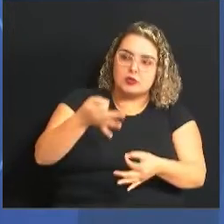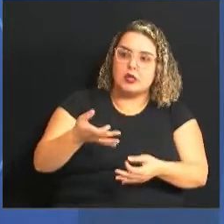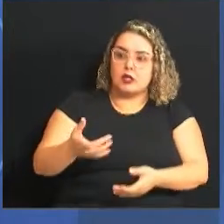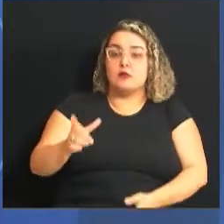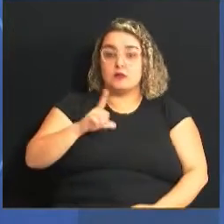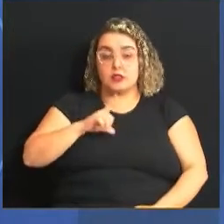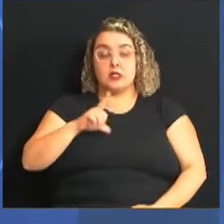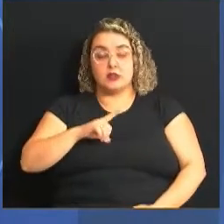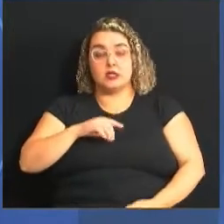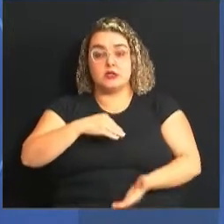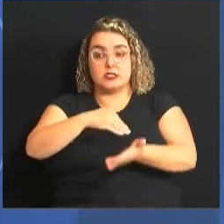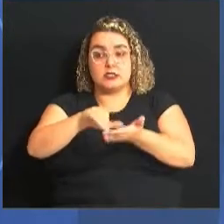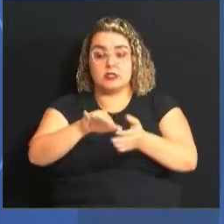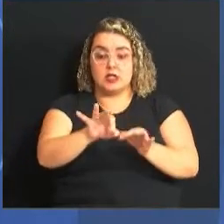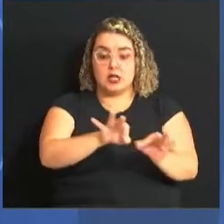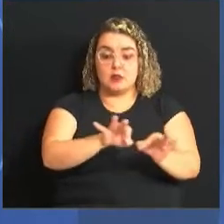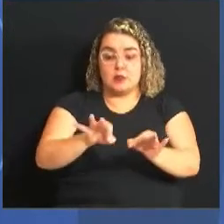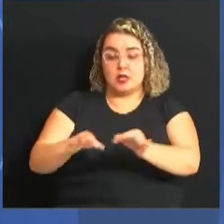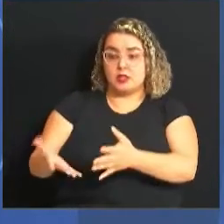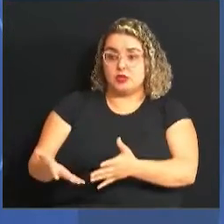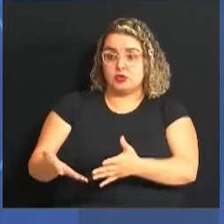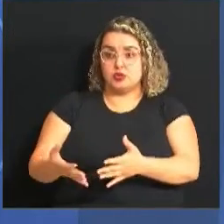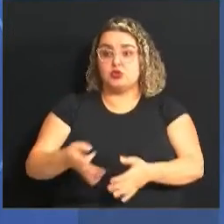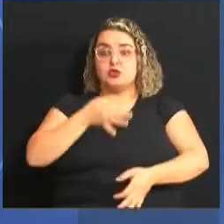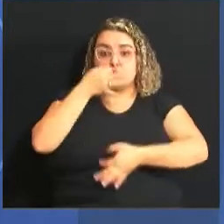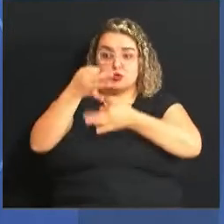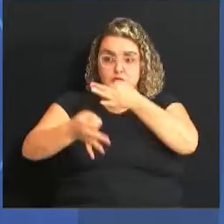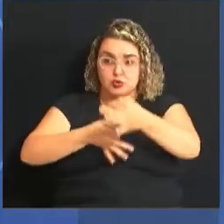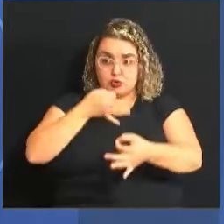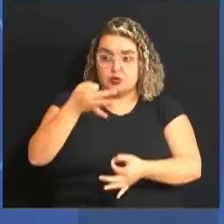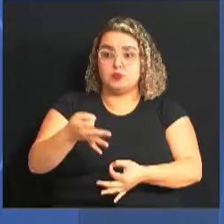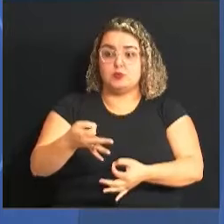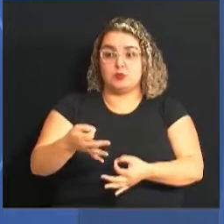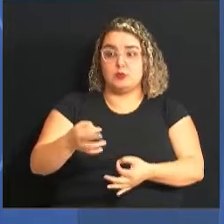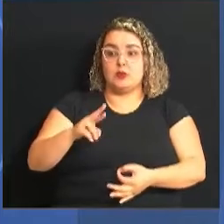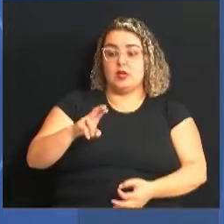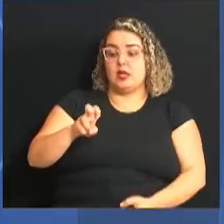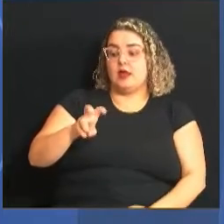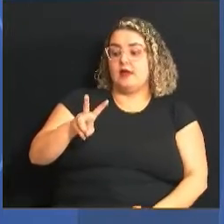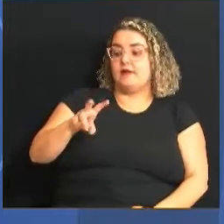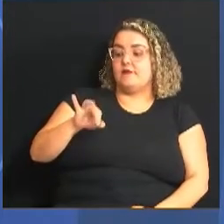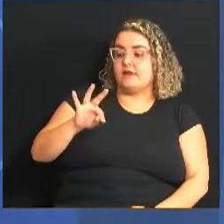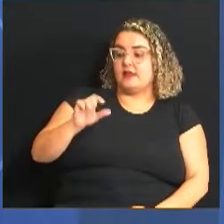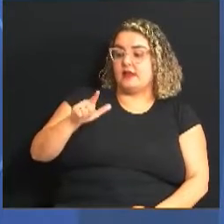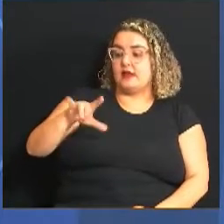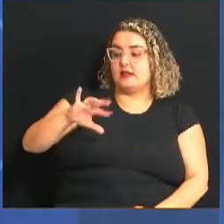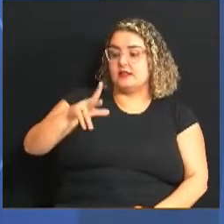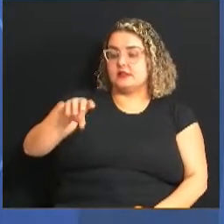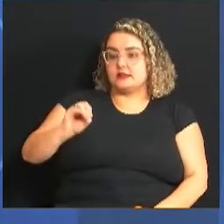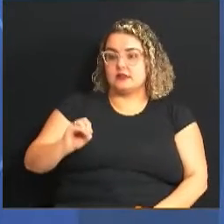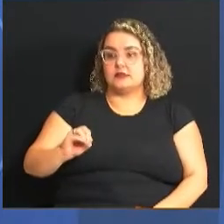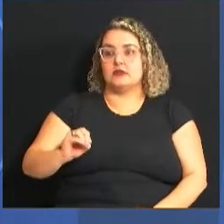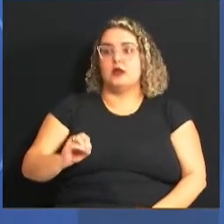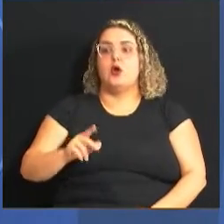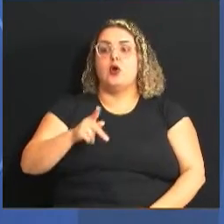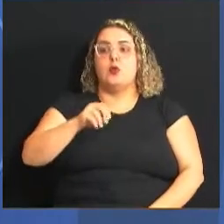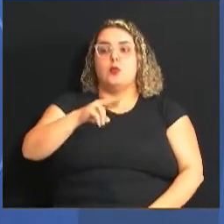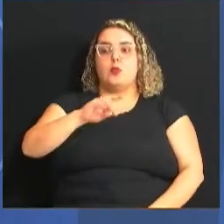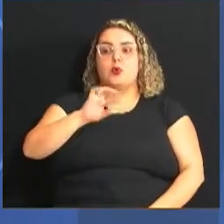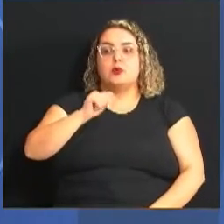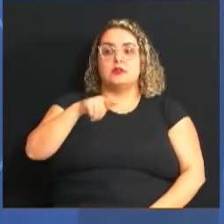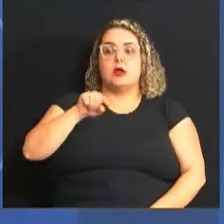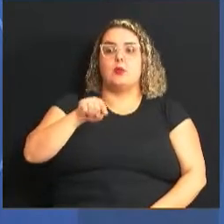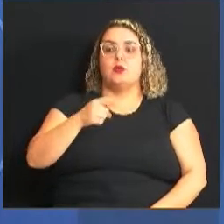na Secretaria de Planejamento sugestões para a revitalização do centro, que é no portal